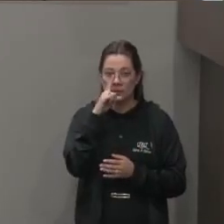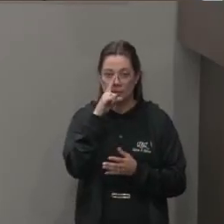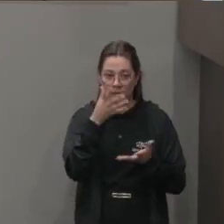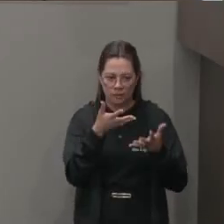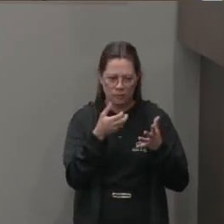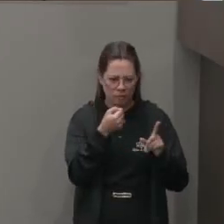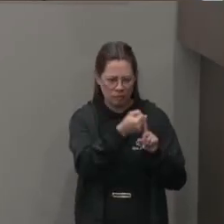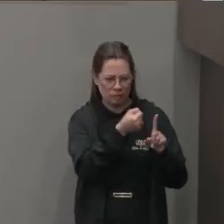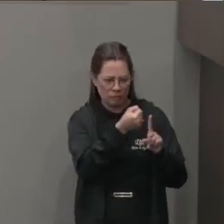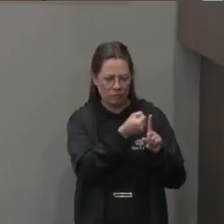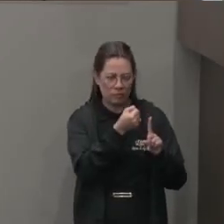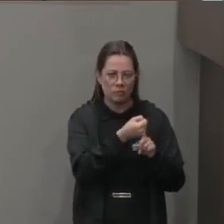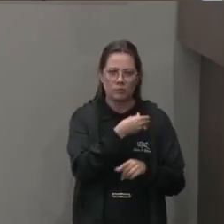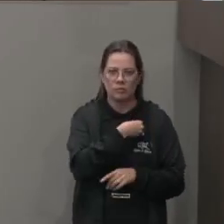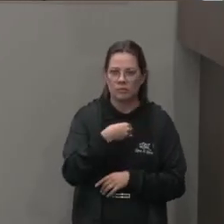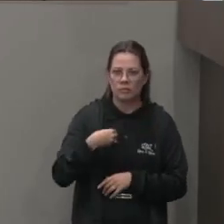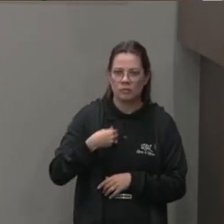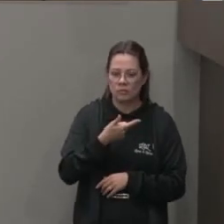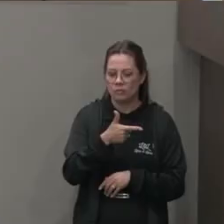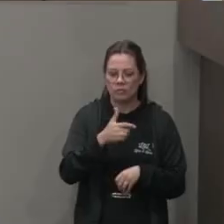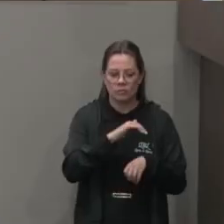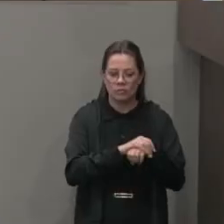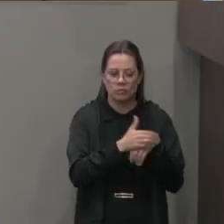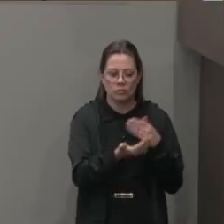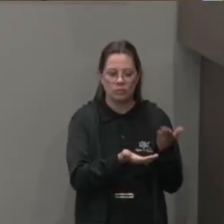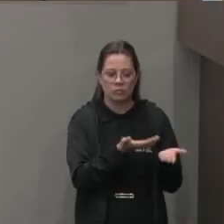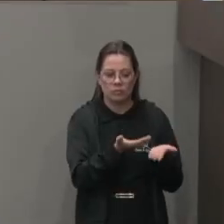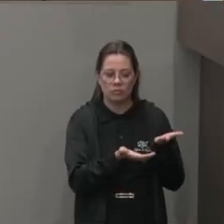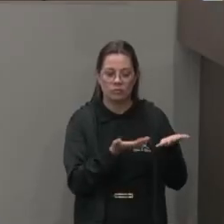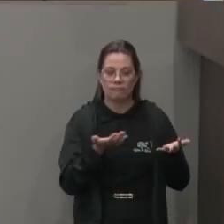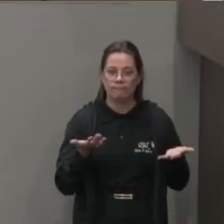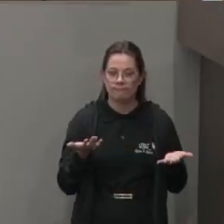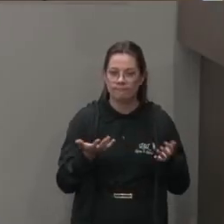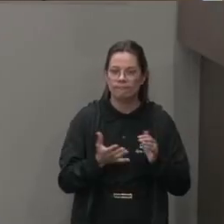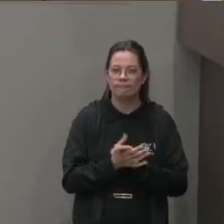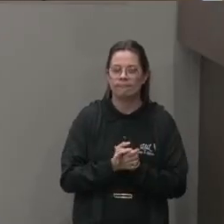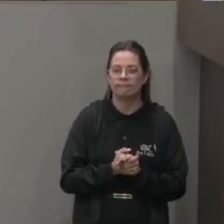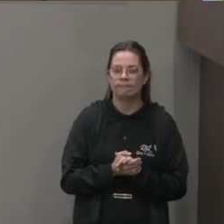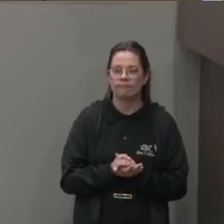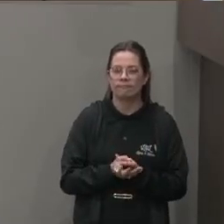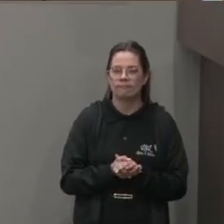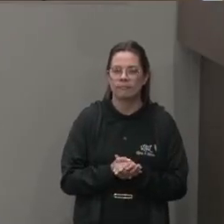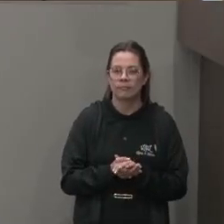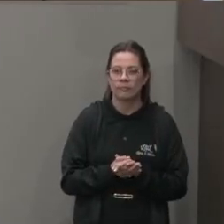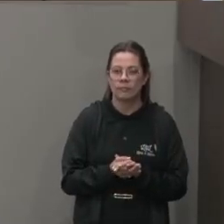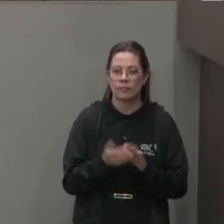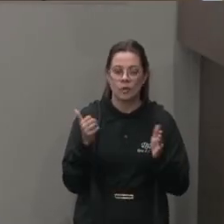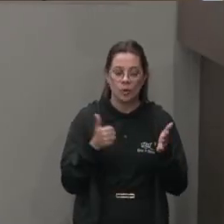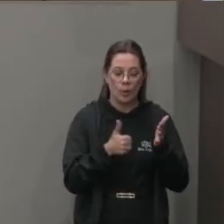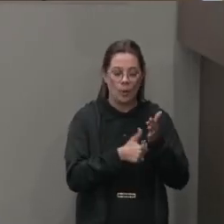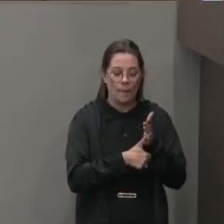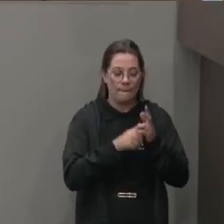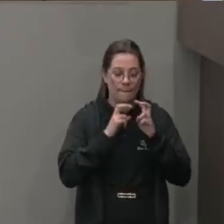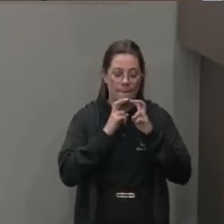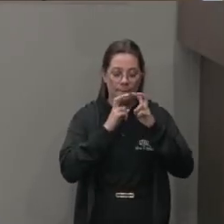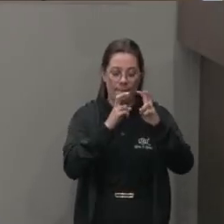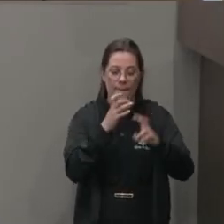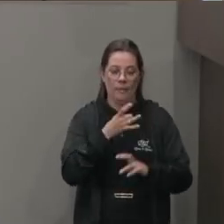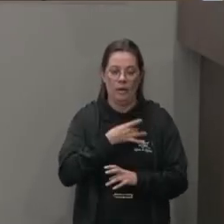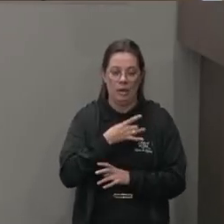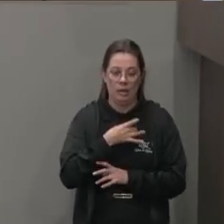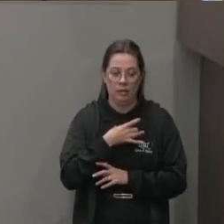a médica, que não tinha culpa nenhuma que estava atendendo. Gente, esse botão é